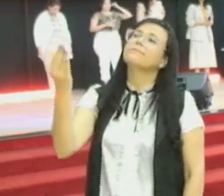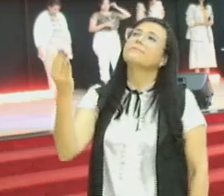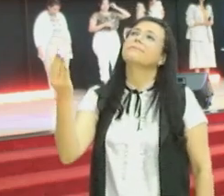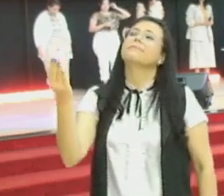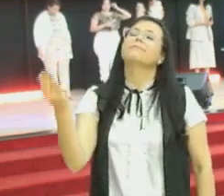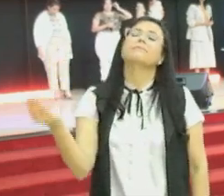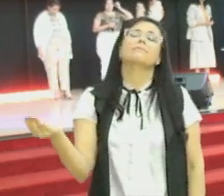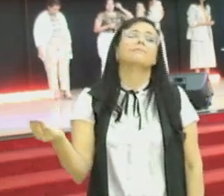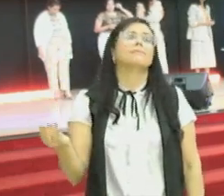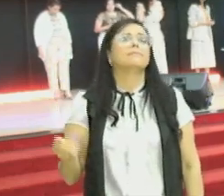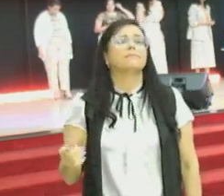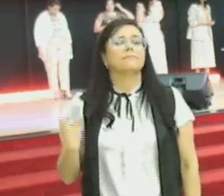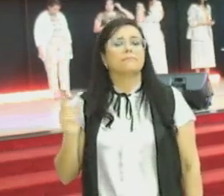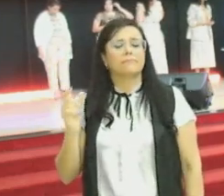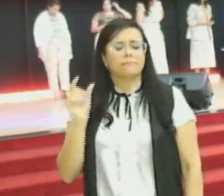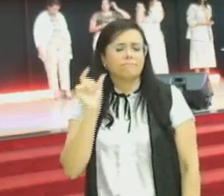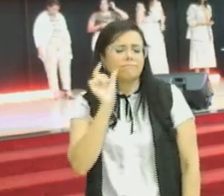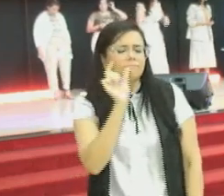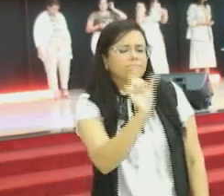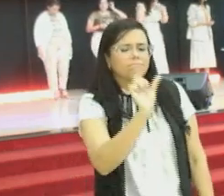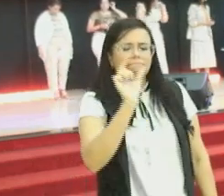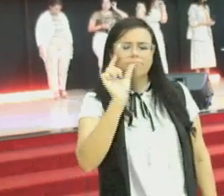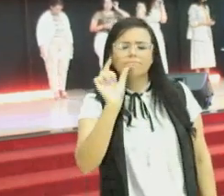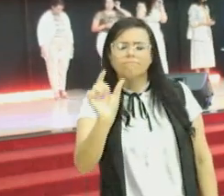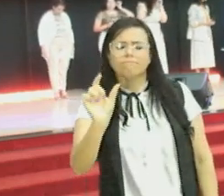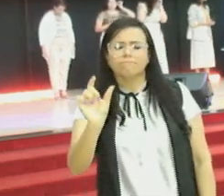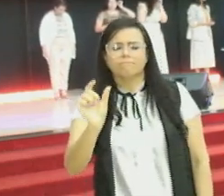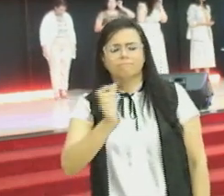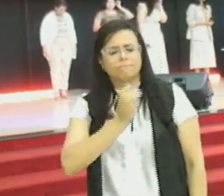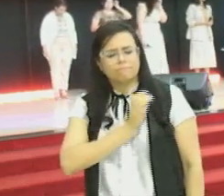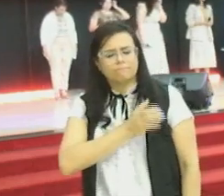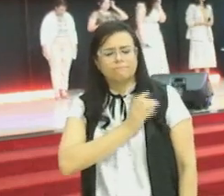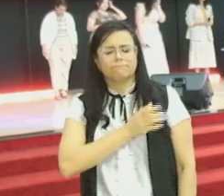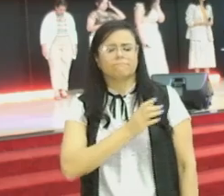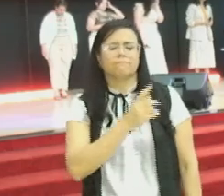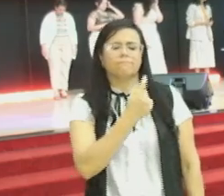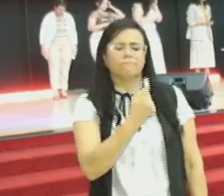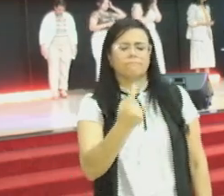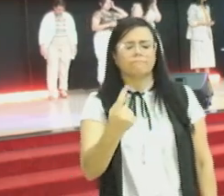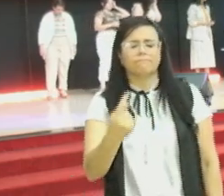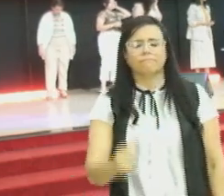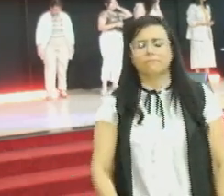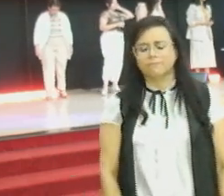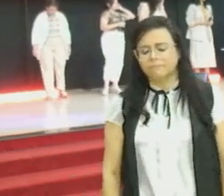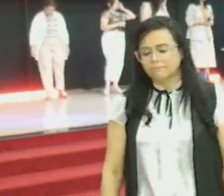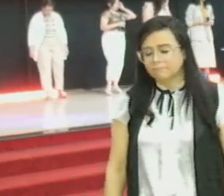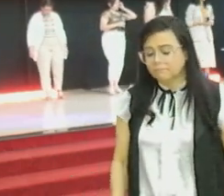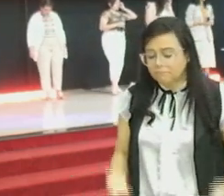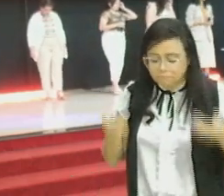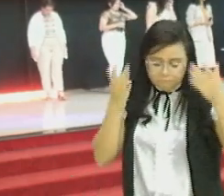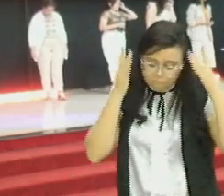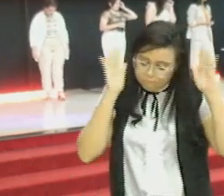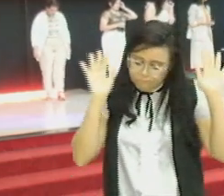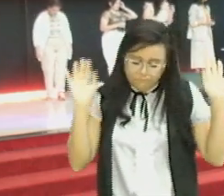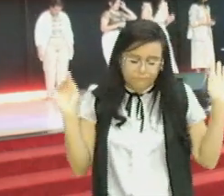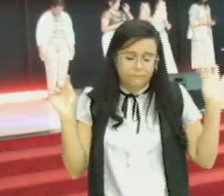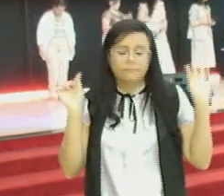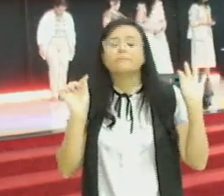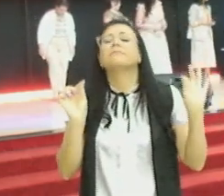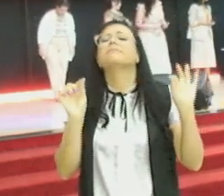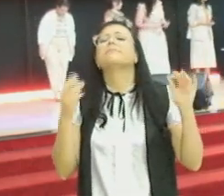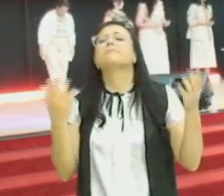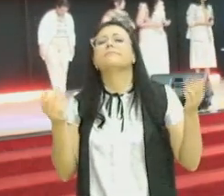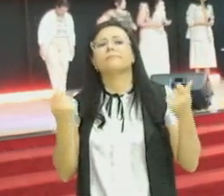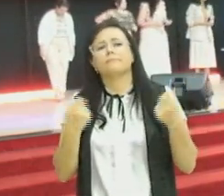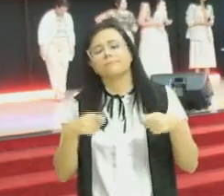apliques esta palavra ao coração da Tua igreja. Senhor, eu não sei quem está precisando liberar